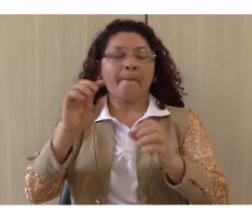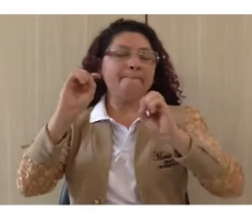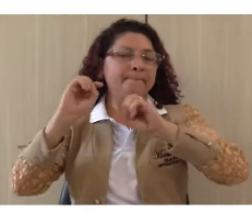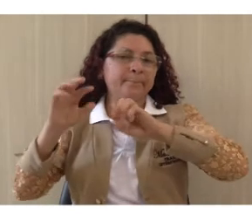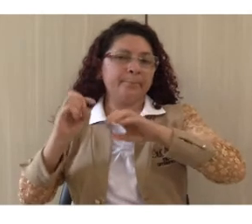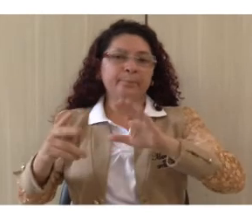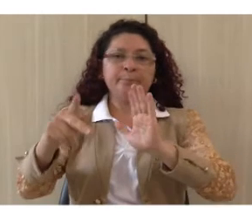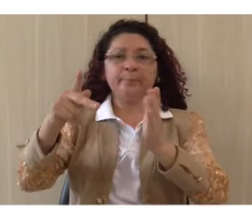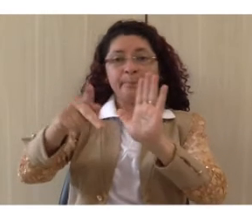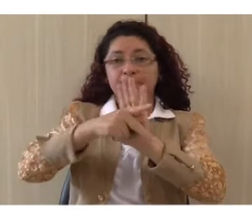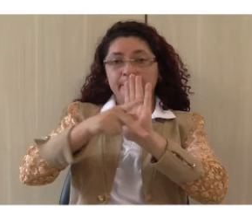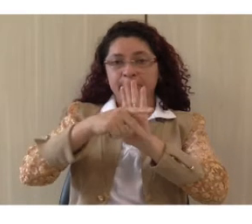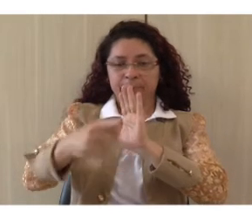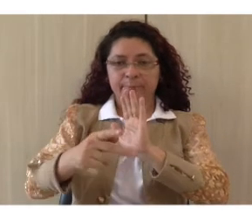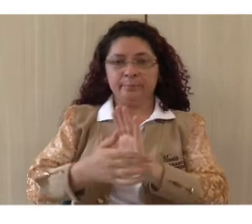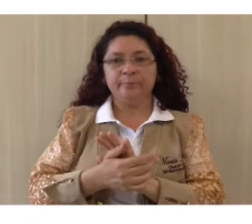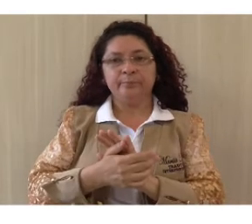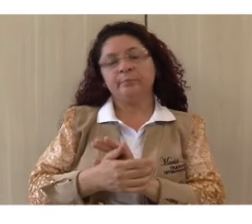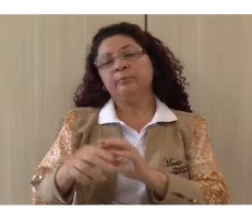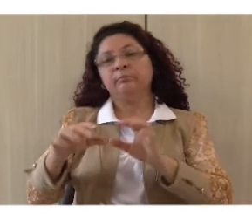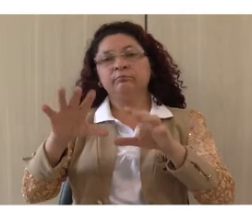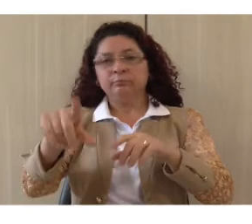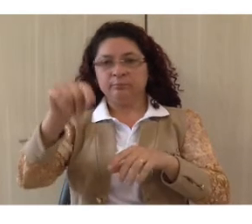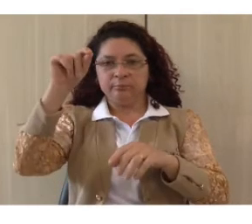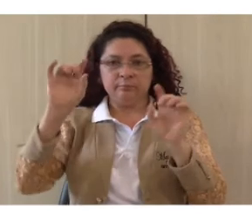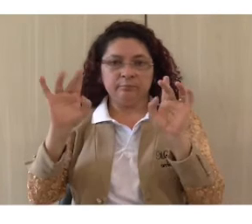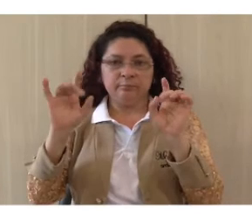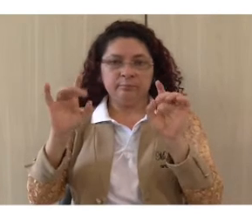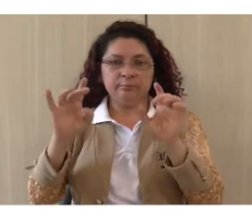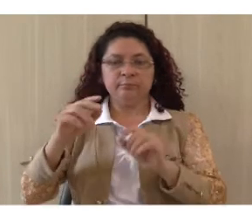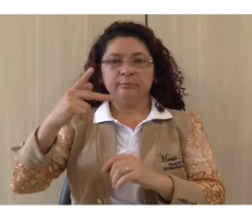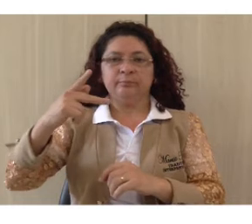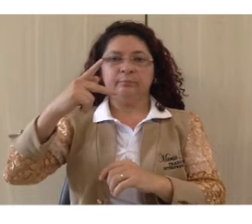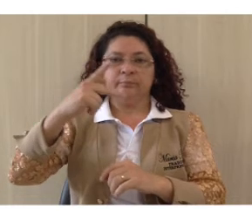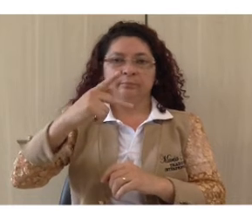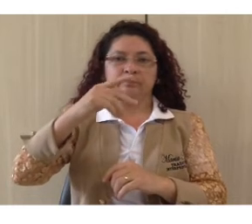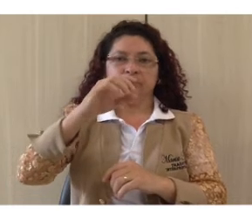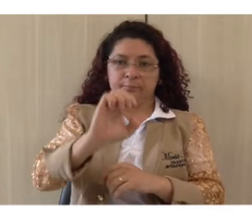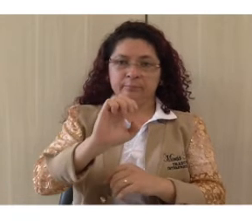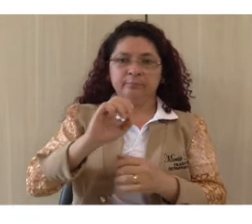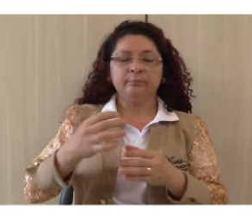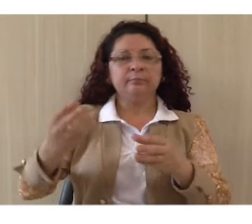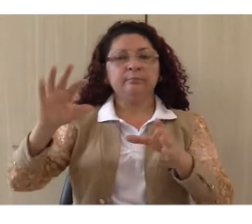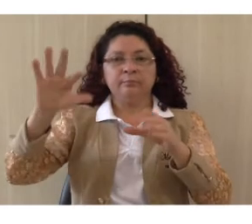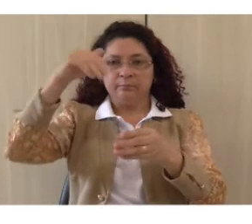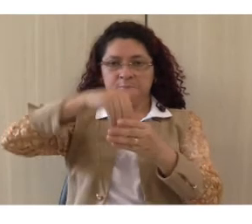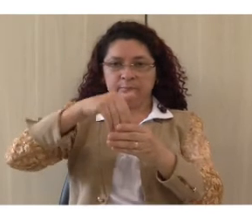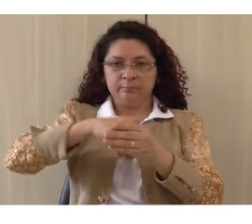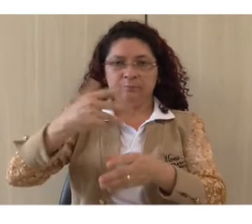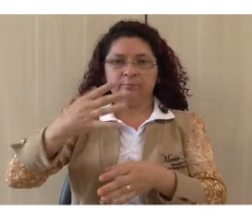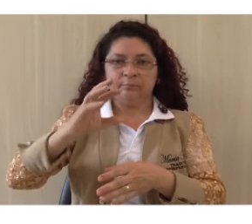público o presente edital de Processo Seletivo Especial, PSE, para preenchimento de